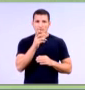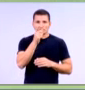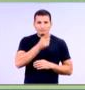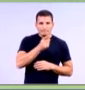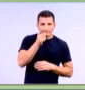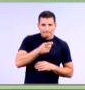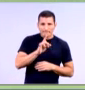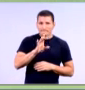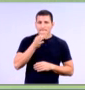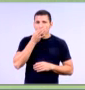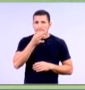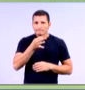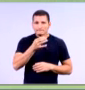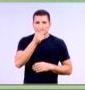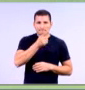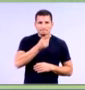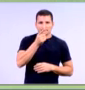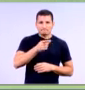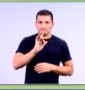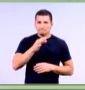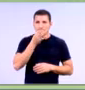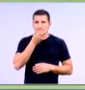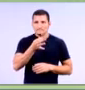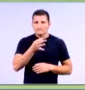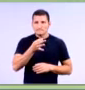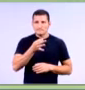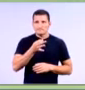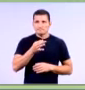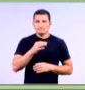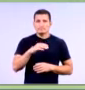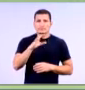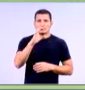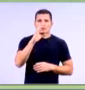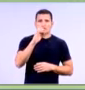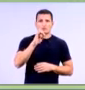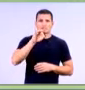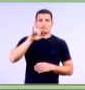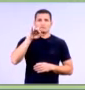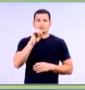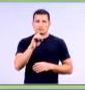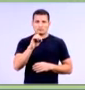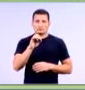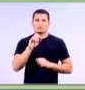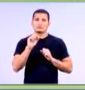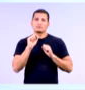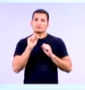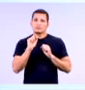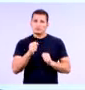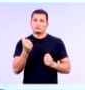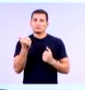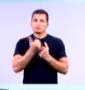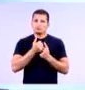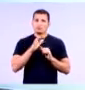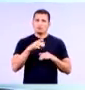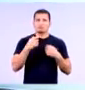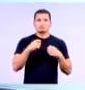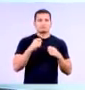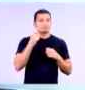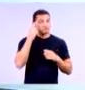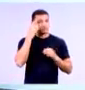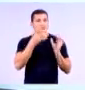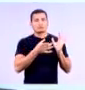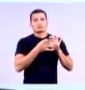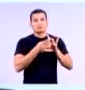Eu deveria substituir esse comentário, né, por um código. Só não vou implementar um código porque deveria pensar no contexto para implementar isso